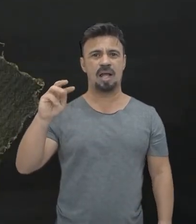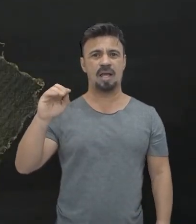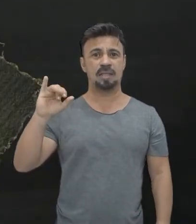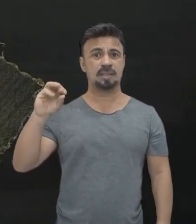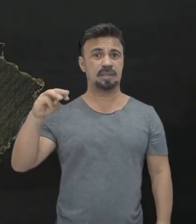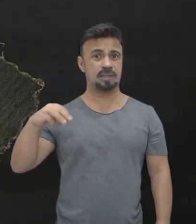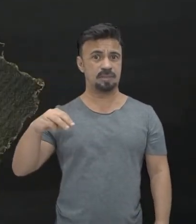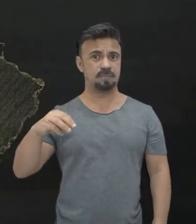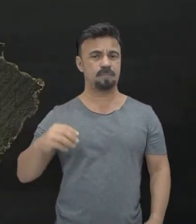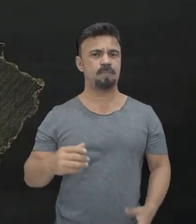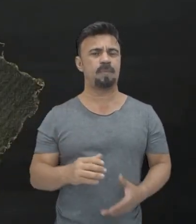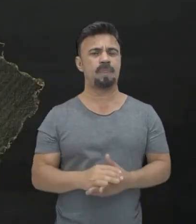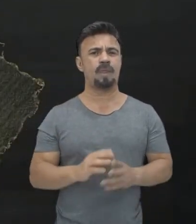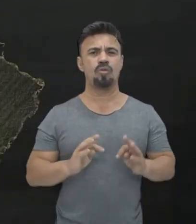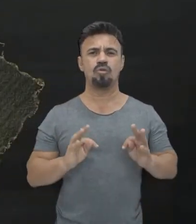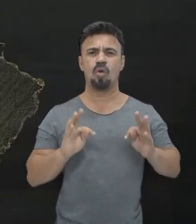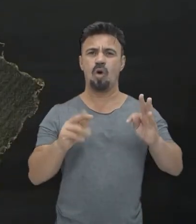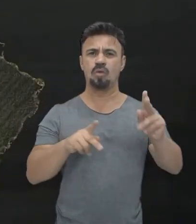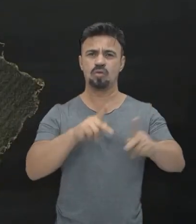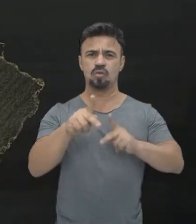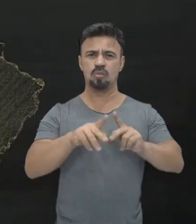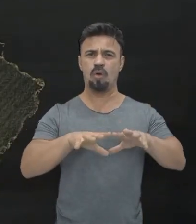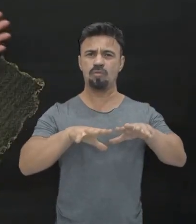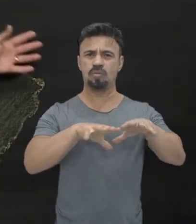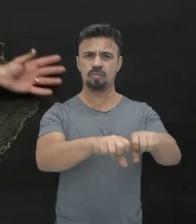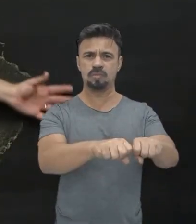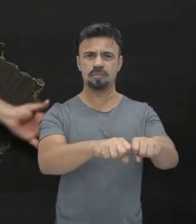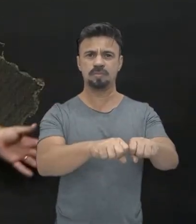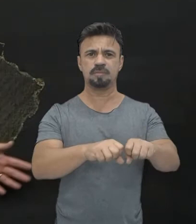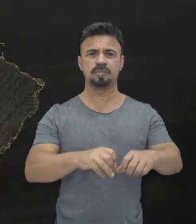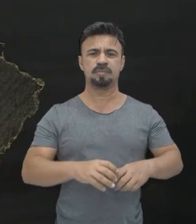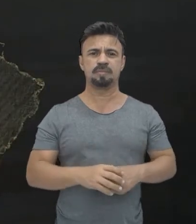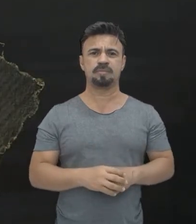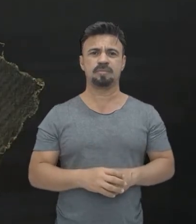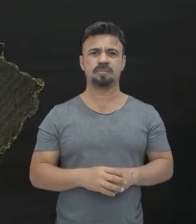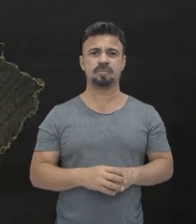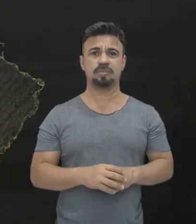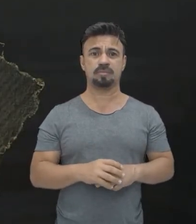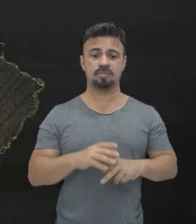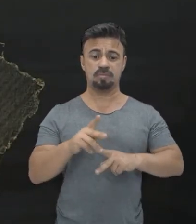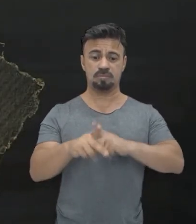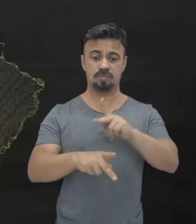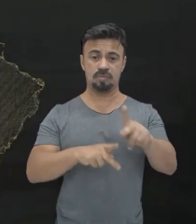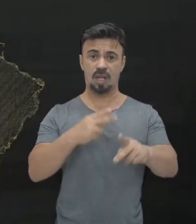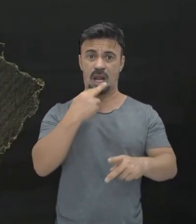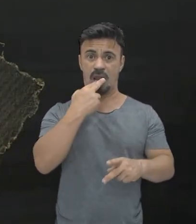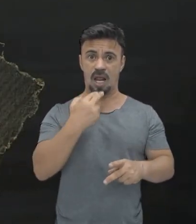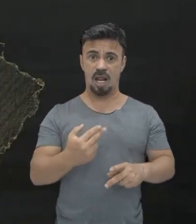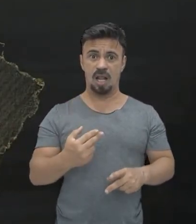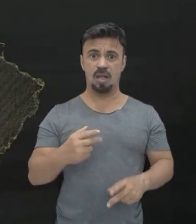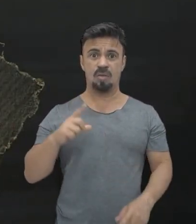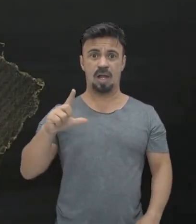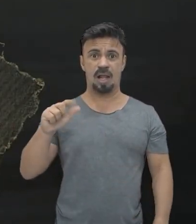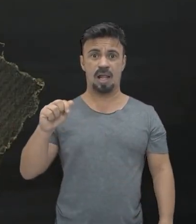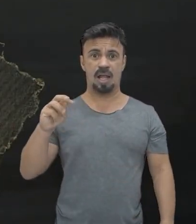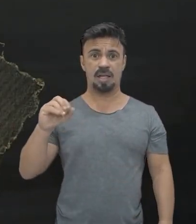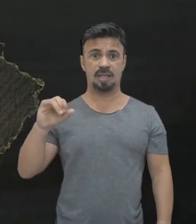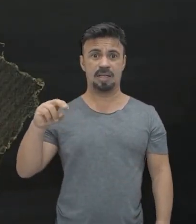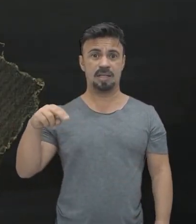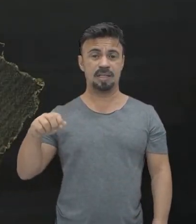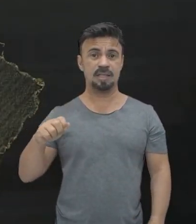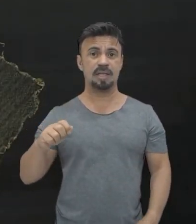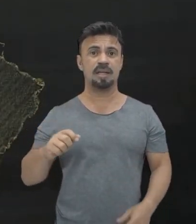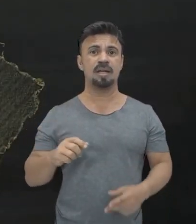então, todos os povos colonizados por povos de língua latina acabaram sendo chamados